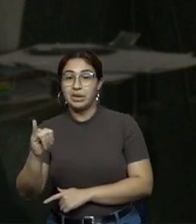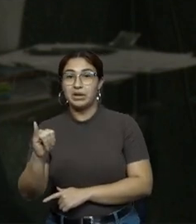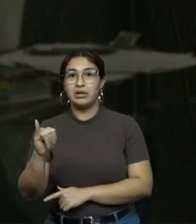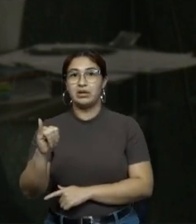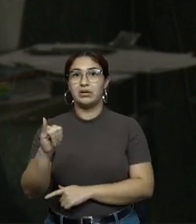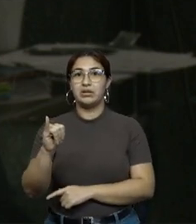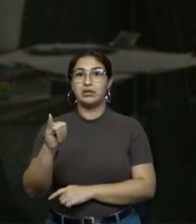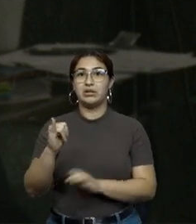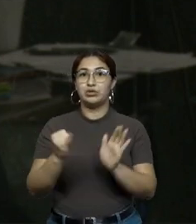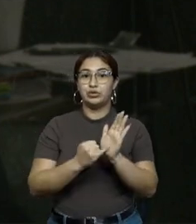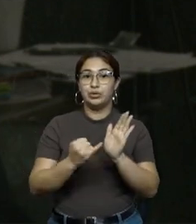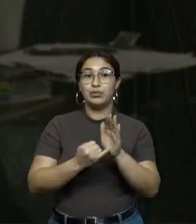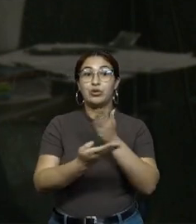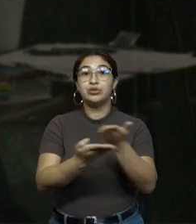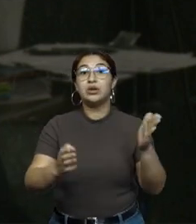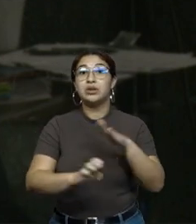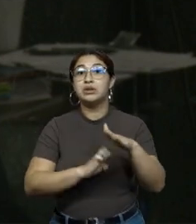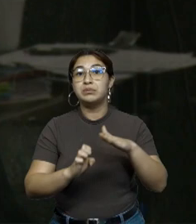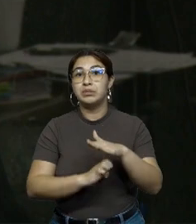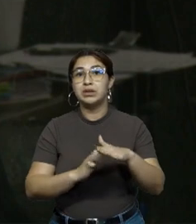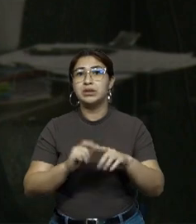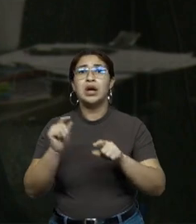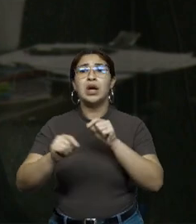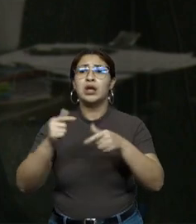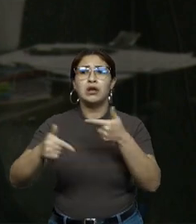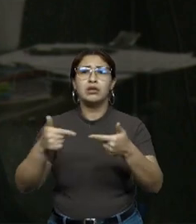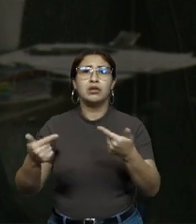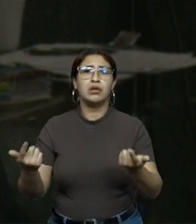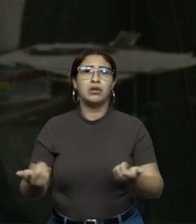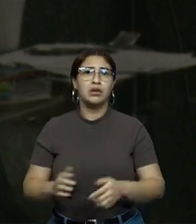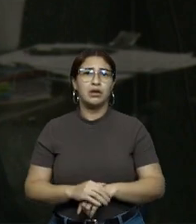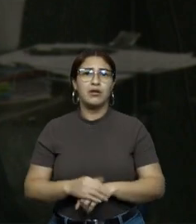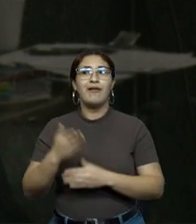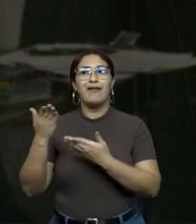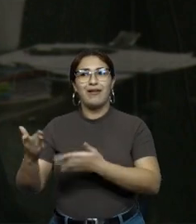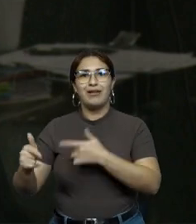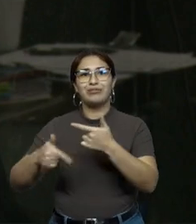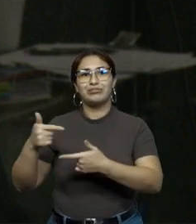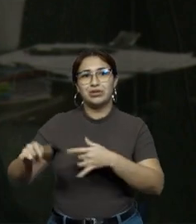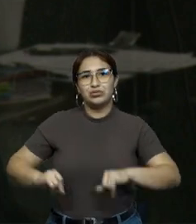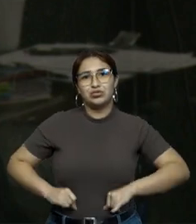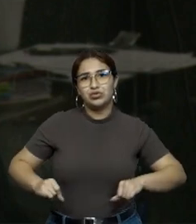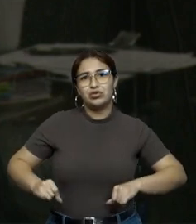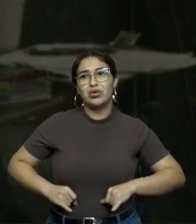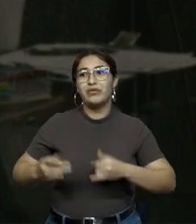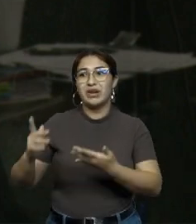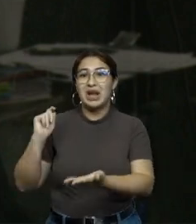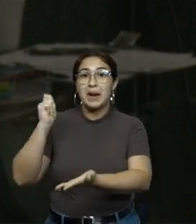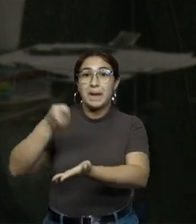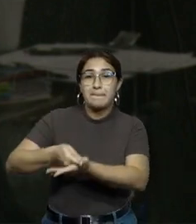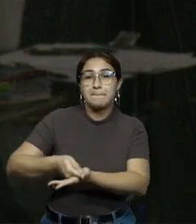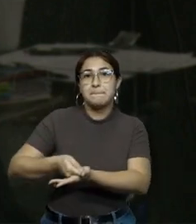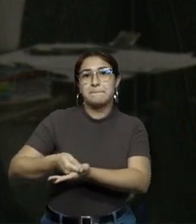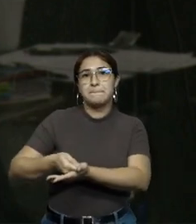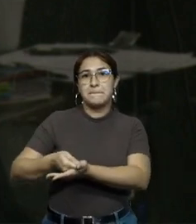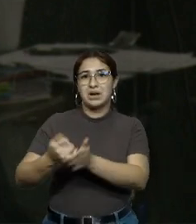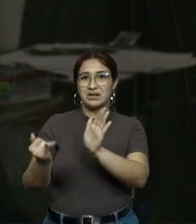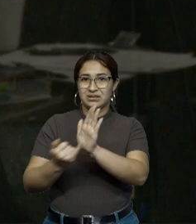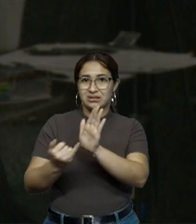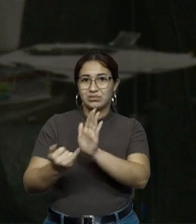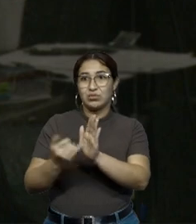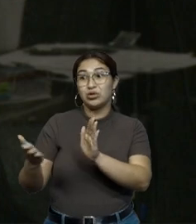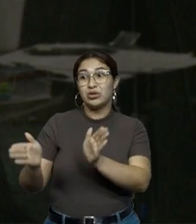empresas Quem que tá pagando trabalhador act trabalha educação o contribuinte o povo pobre de Santa